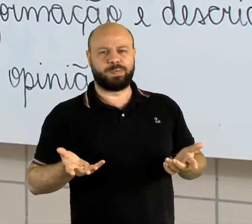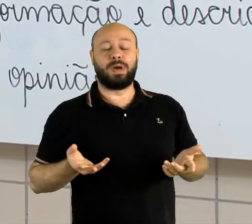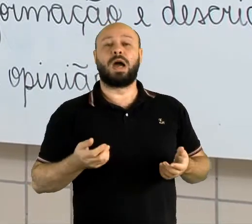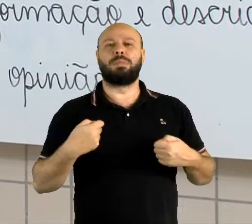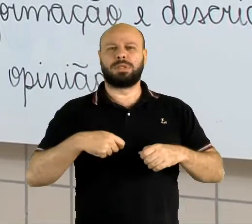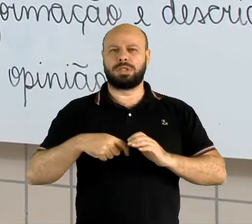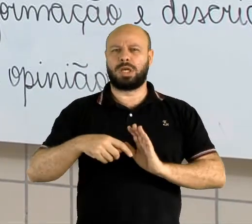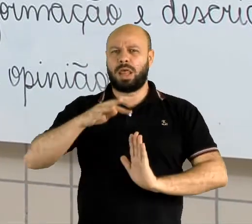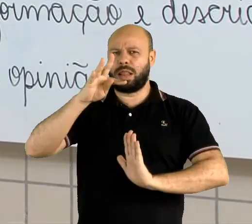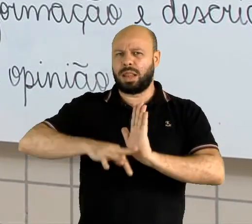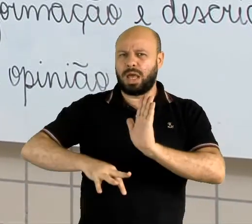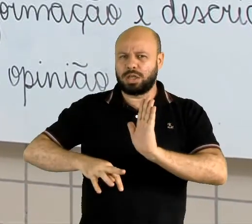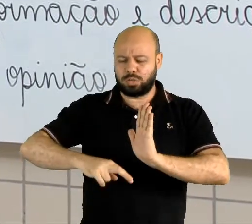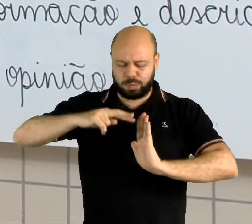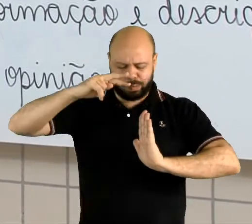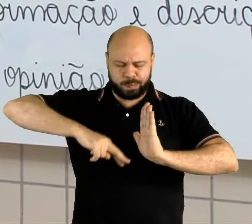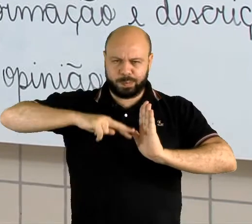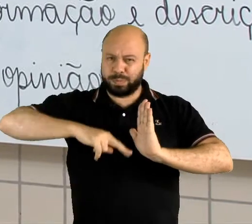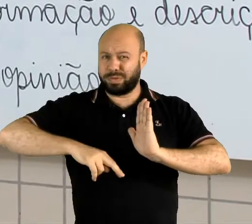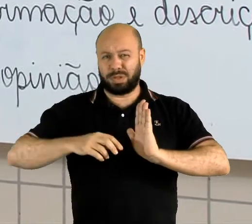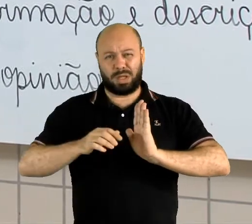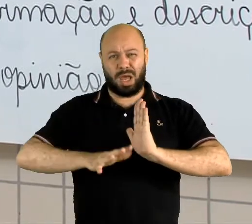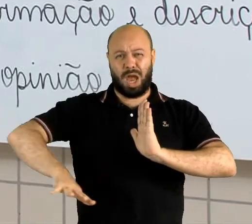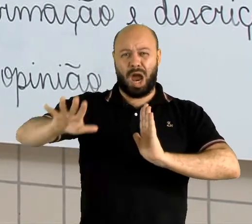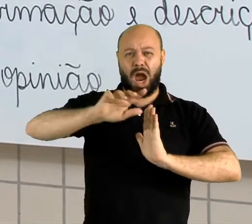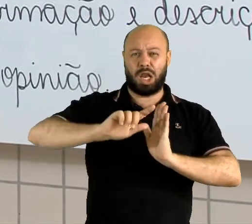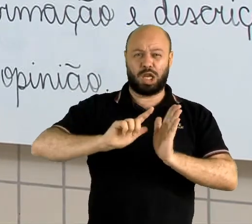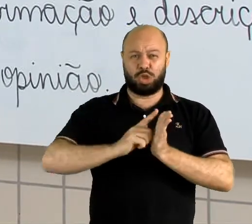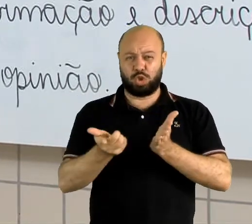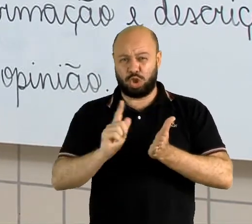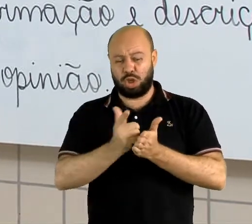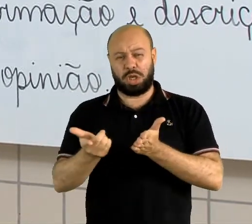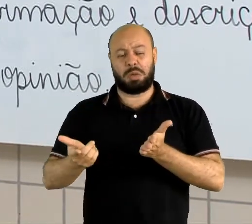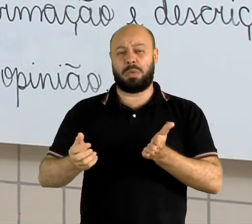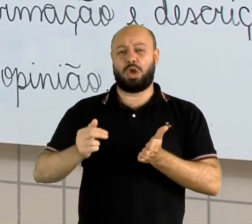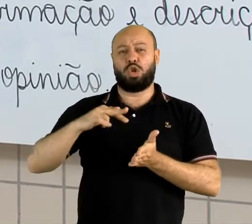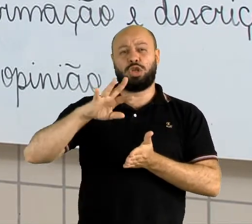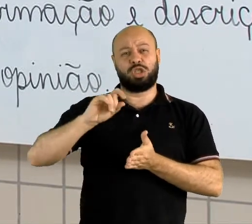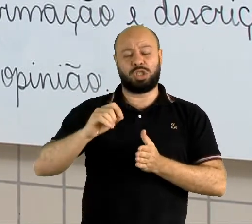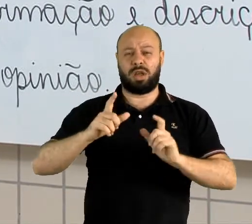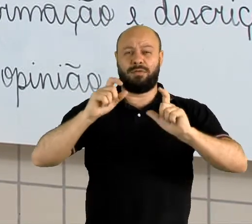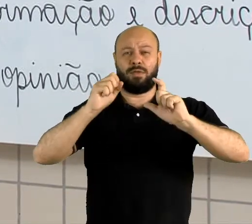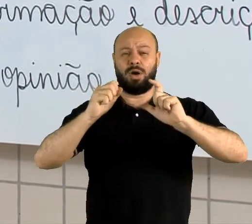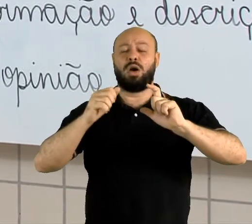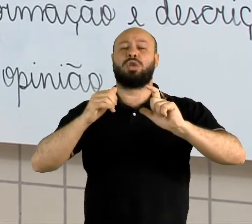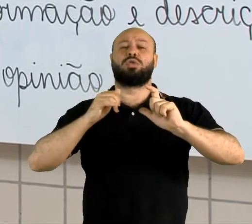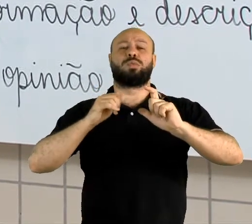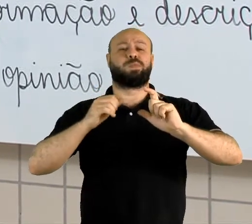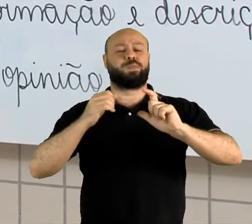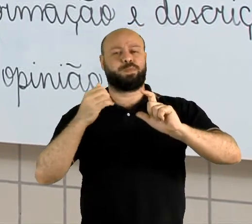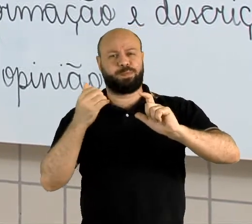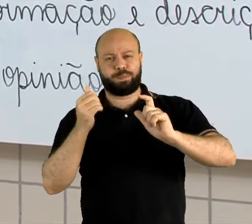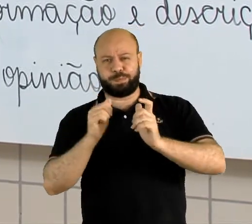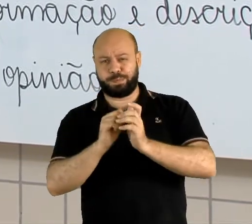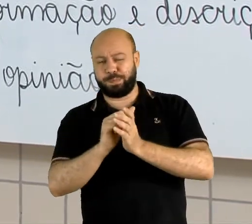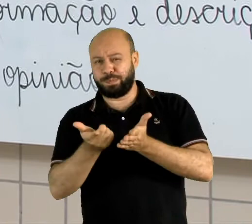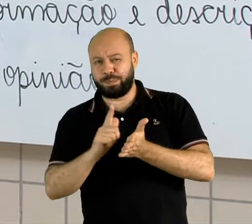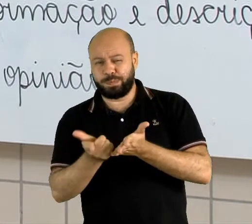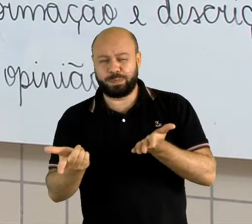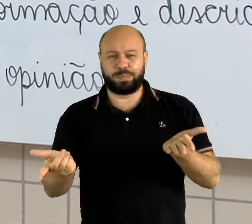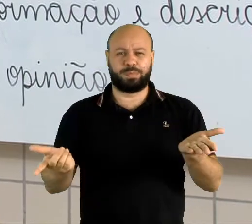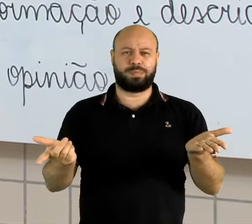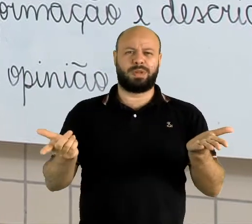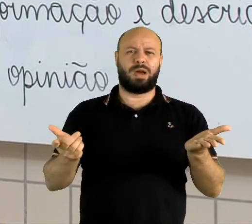seja ele qual for da esfera jornalística, notícia, reportagem, fotoreportagem, é bom que a gente diversifique